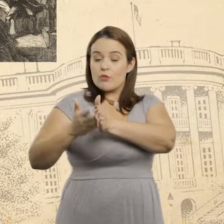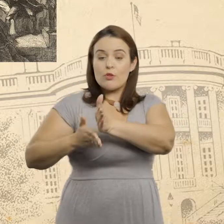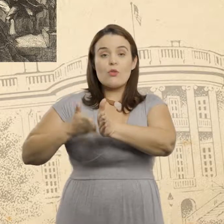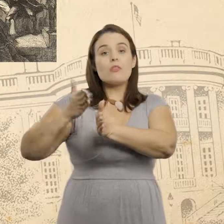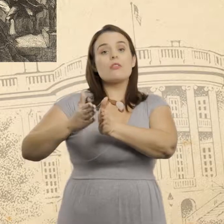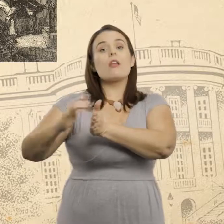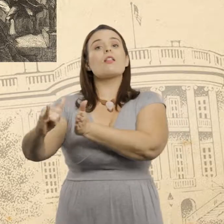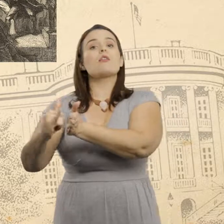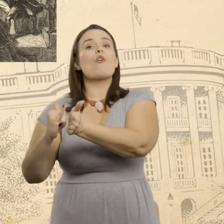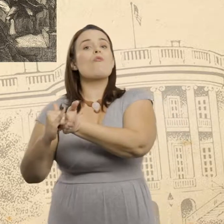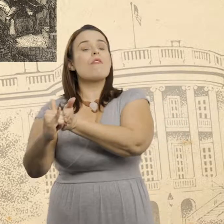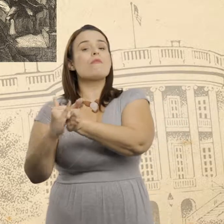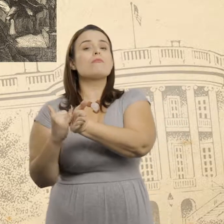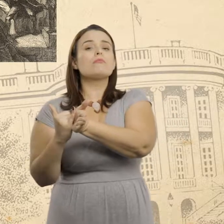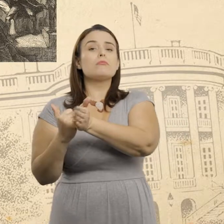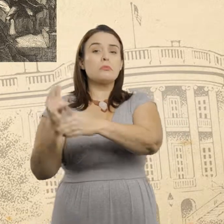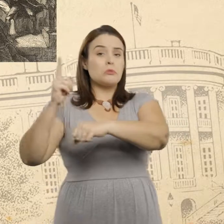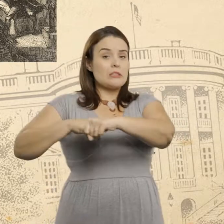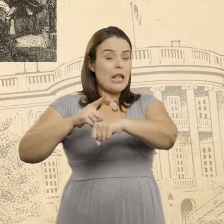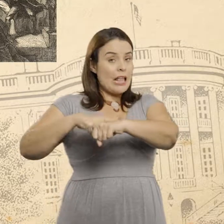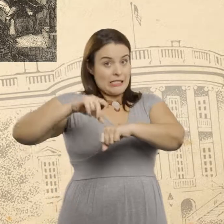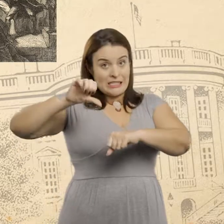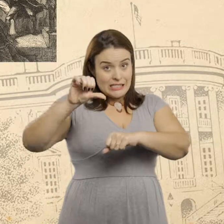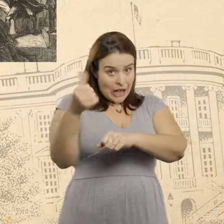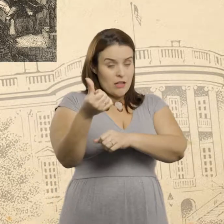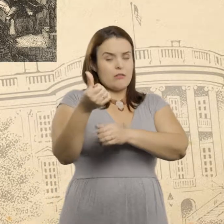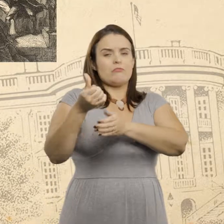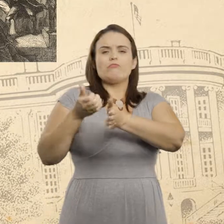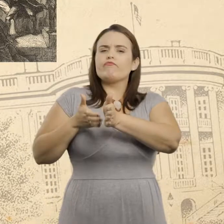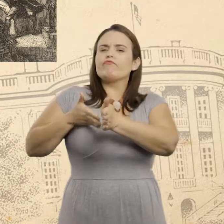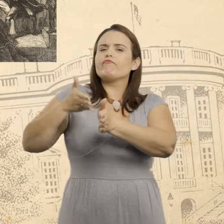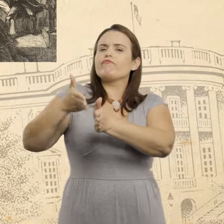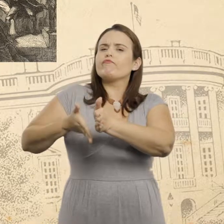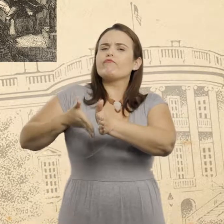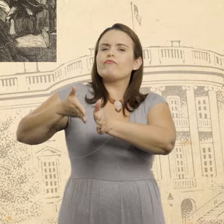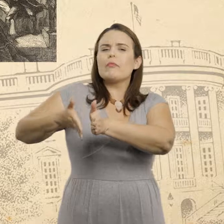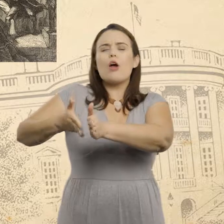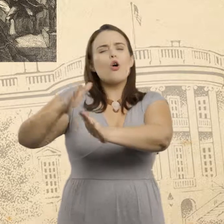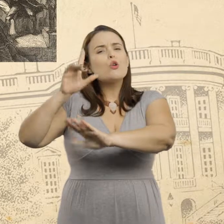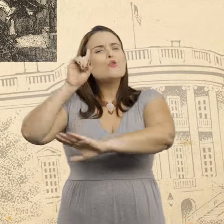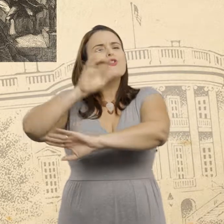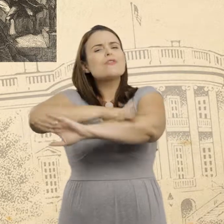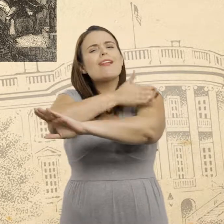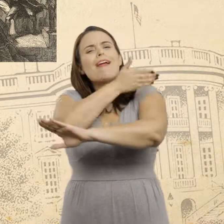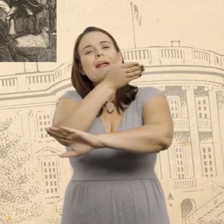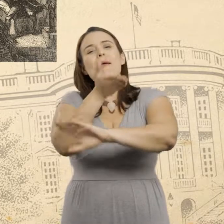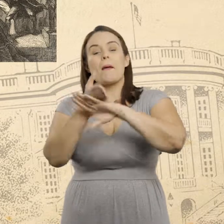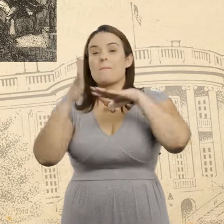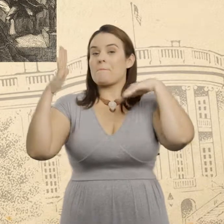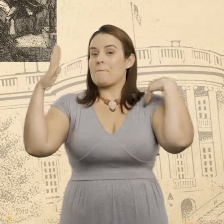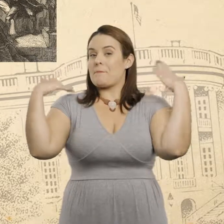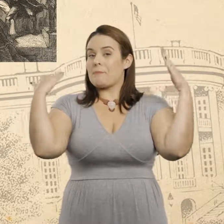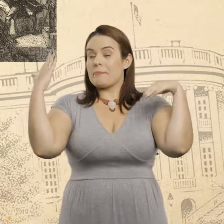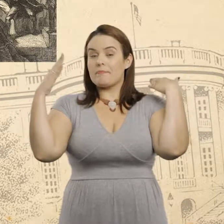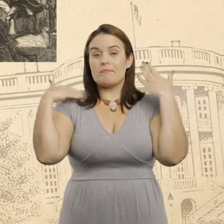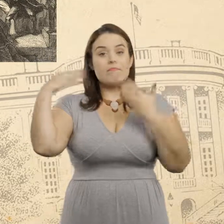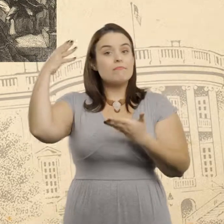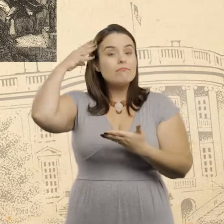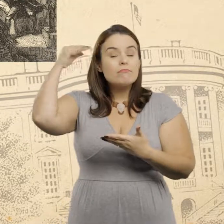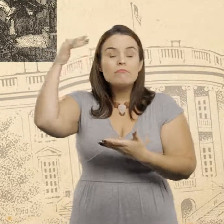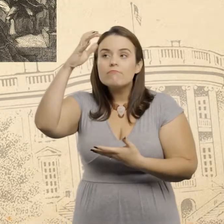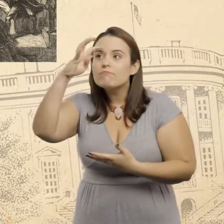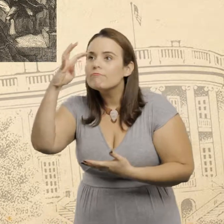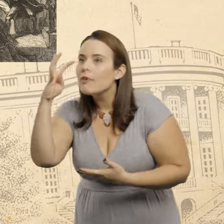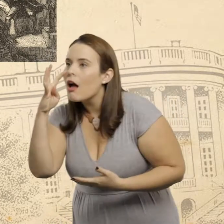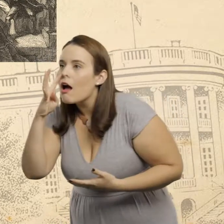próximo trem para Nova York sairia às 6 da tarde. Eles teriam o dia inteiro para passear. Passepartout